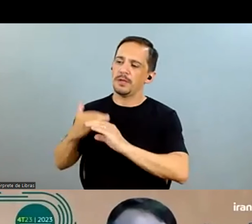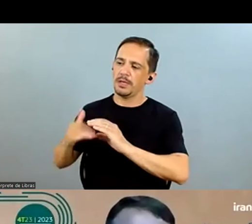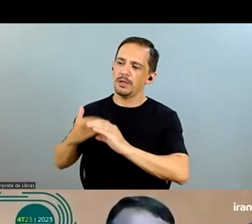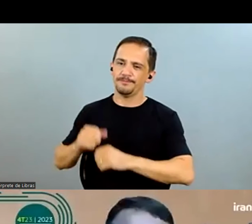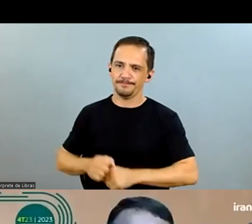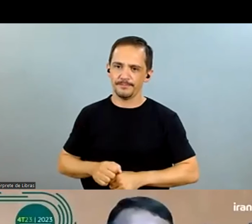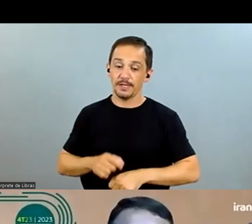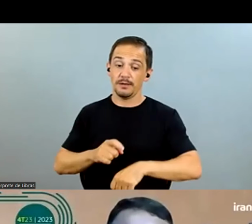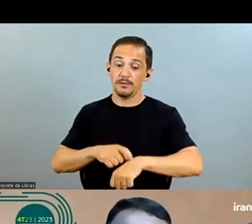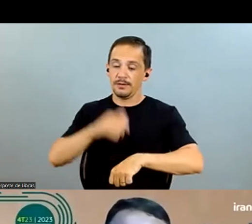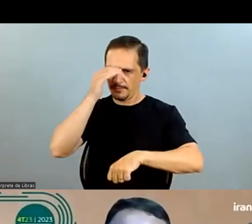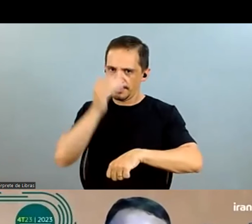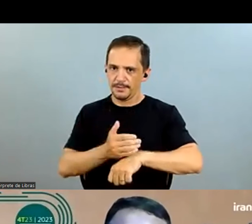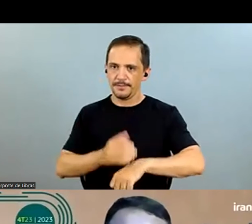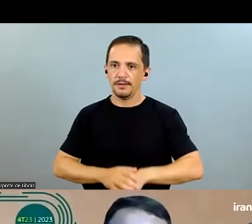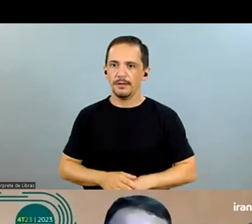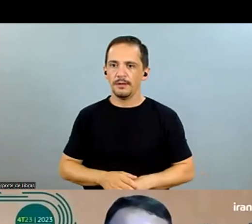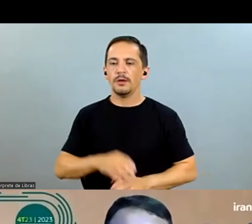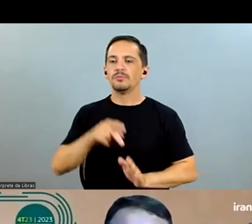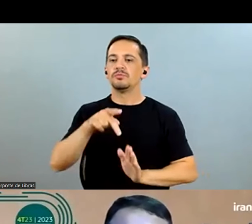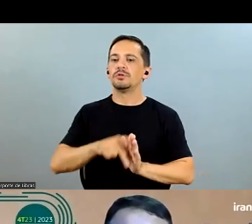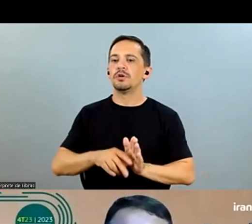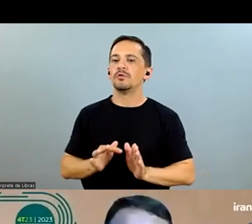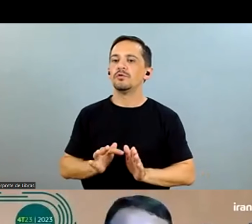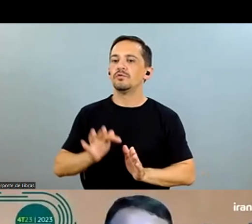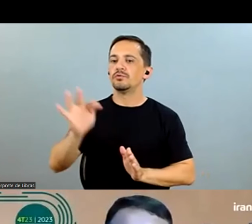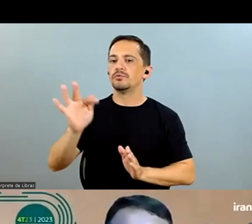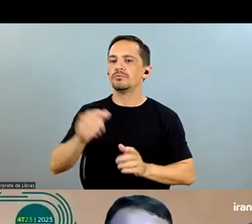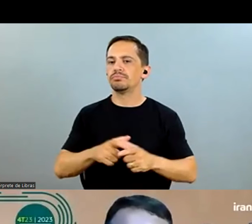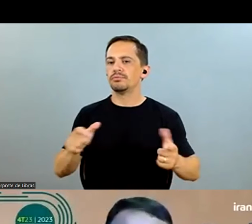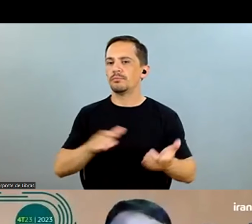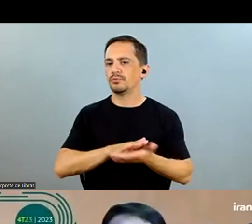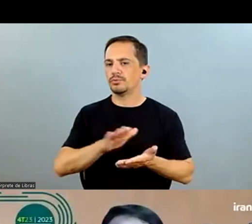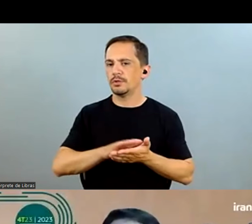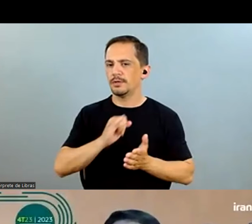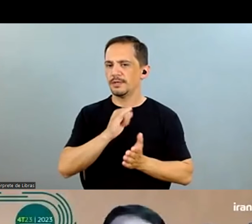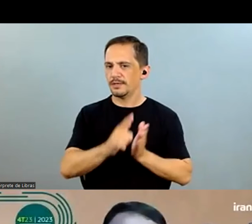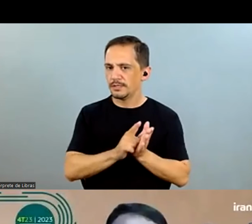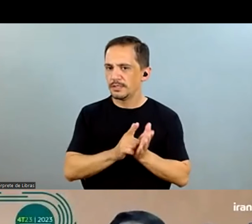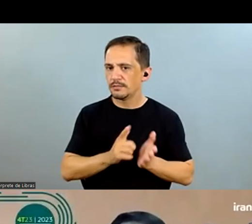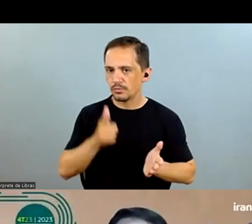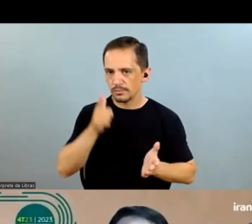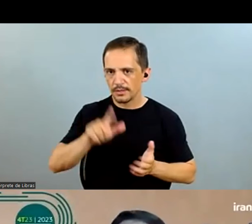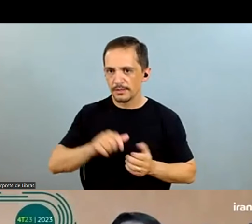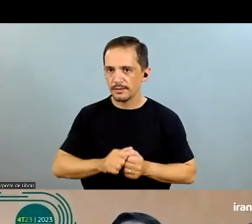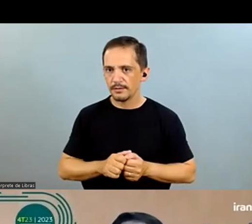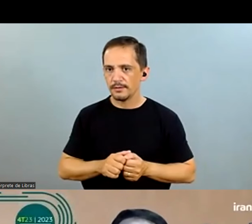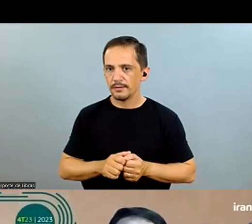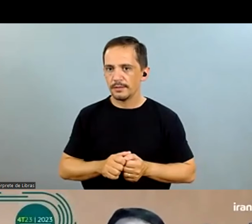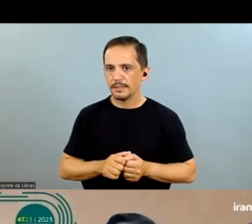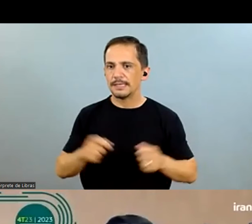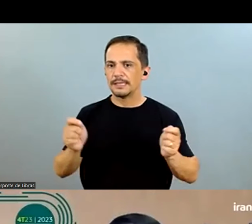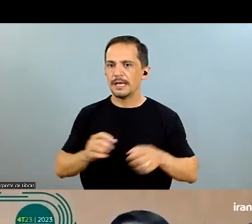Alexandre os projetos futuros irão aumentar a capacidade de produção da rni como manter as margens com essa maior oferta dos seus produtos